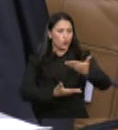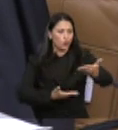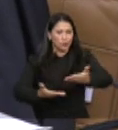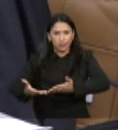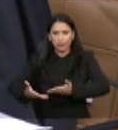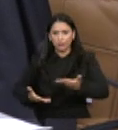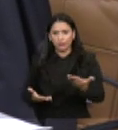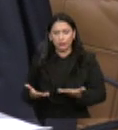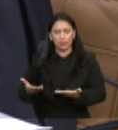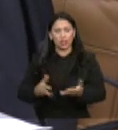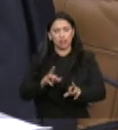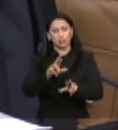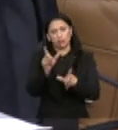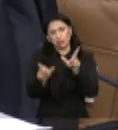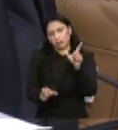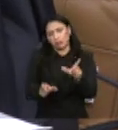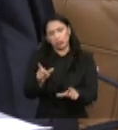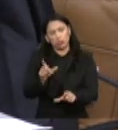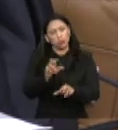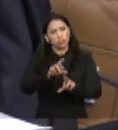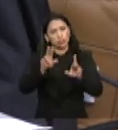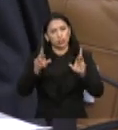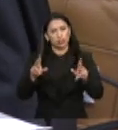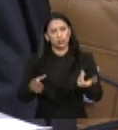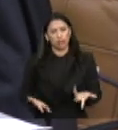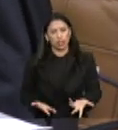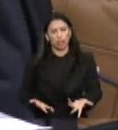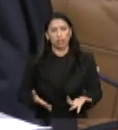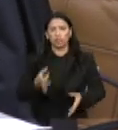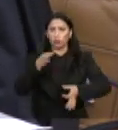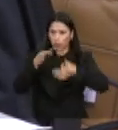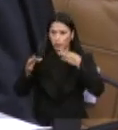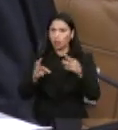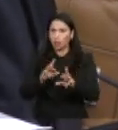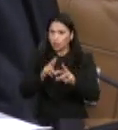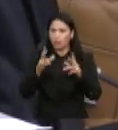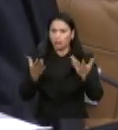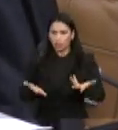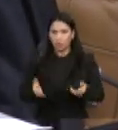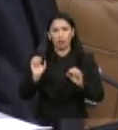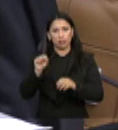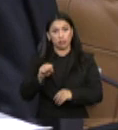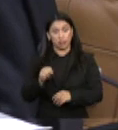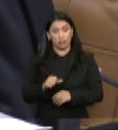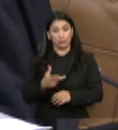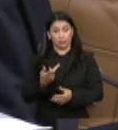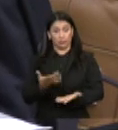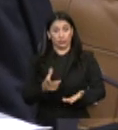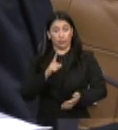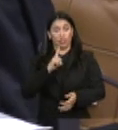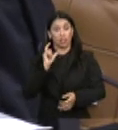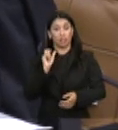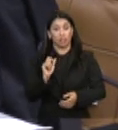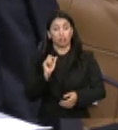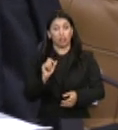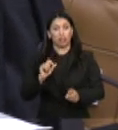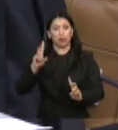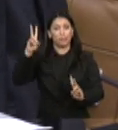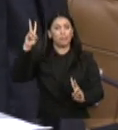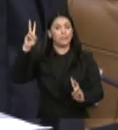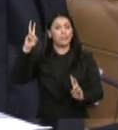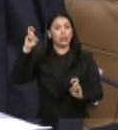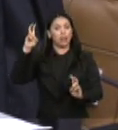não respeitou de Senso profética a oração aos moços cito abrindo